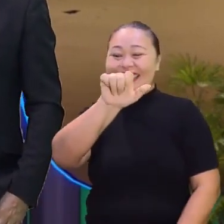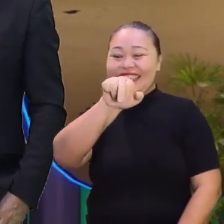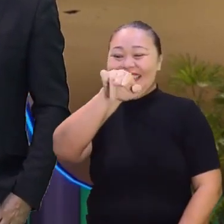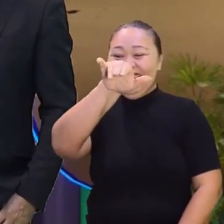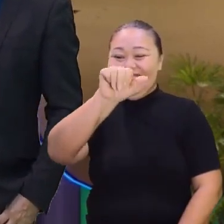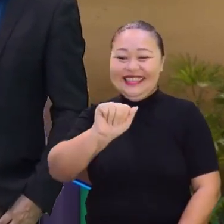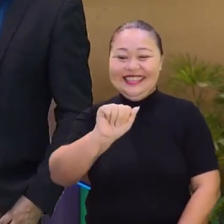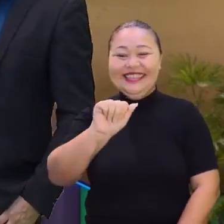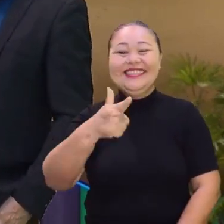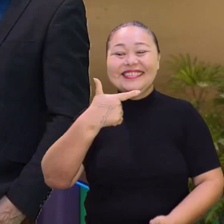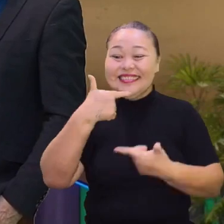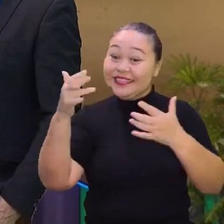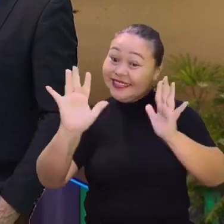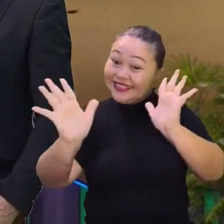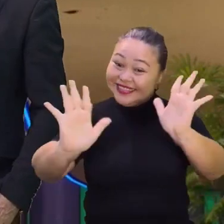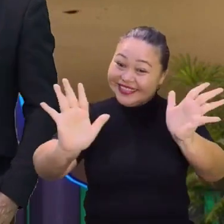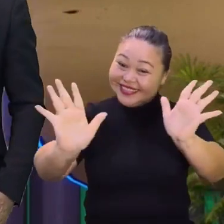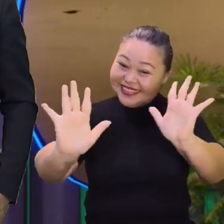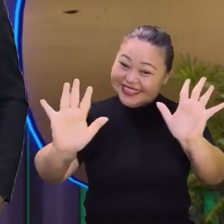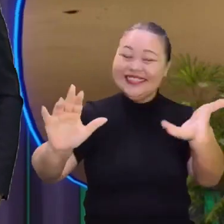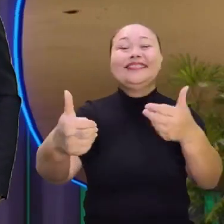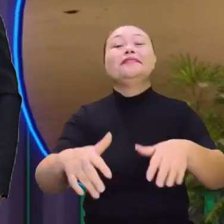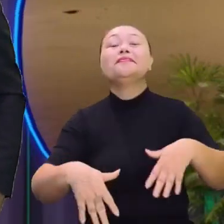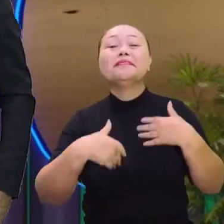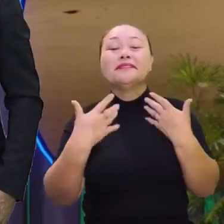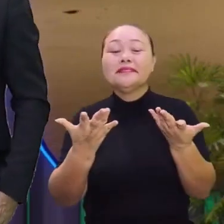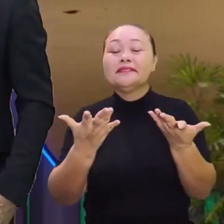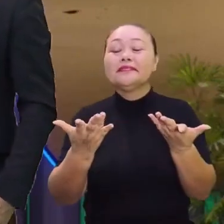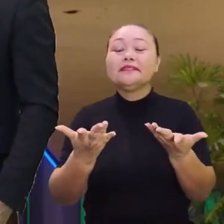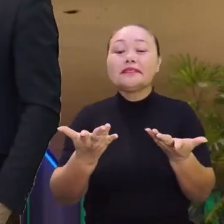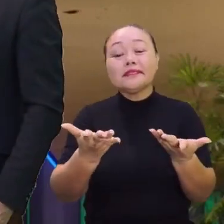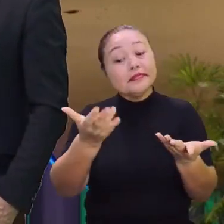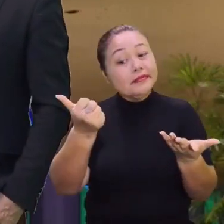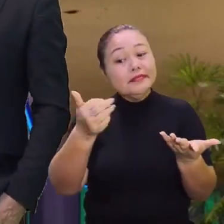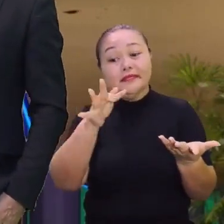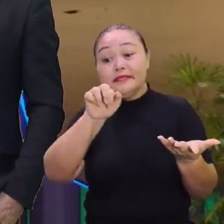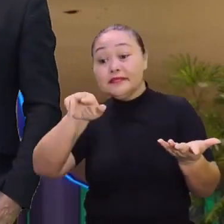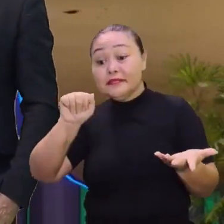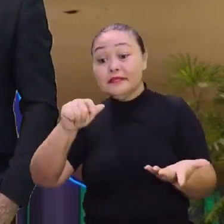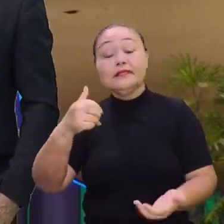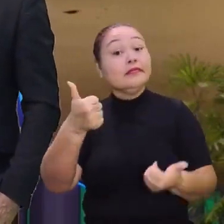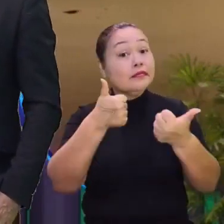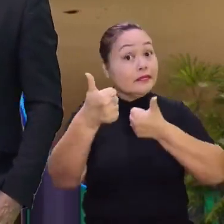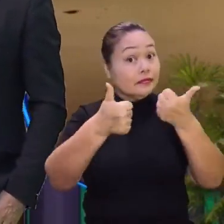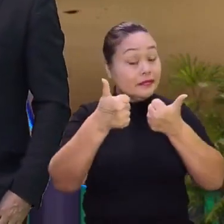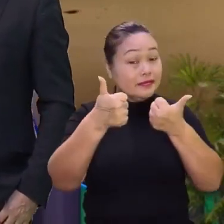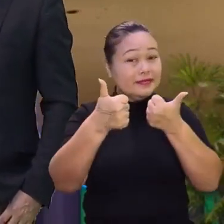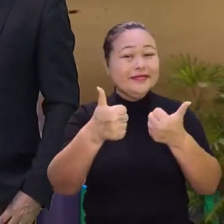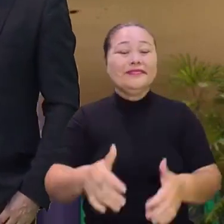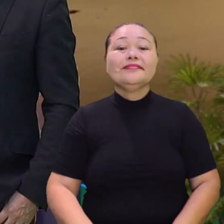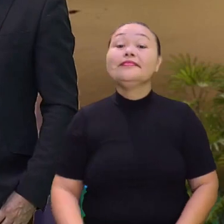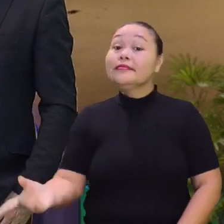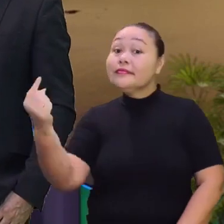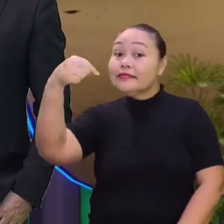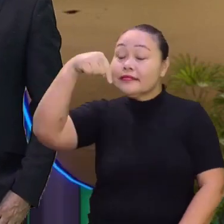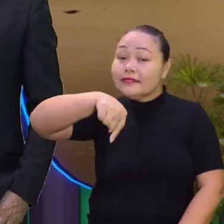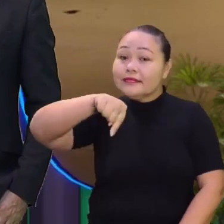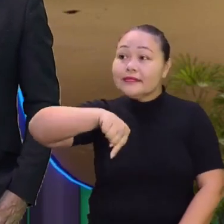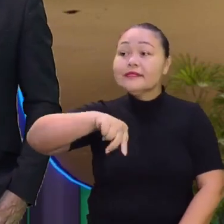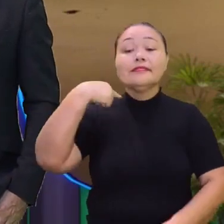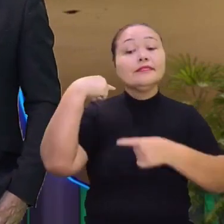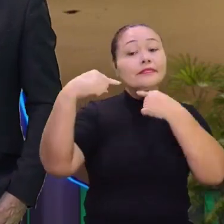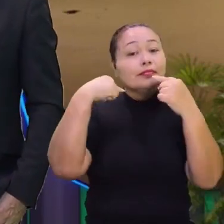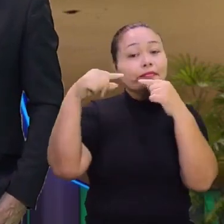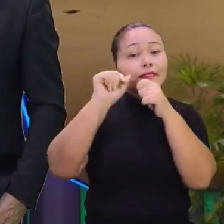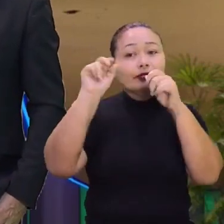olha só ela ali, sorridente como sempre, né, como Rogério? sempre, fera demais, fera. Beleza, galera? Então a gente está aqui hoje para poder